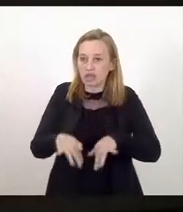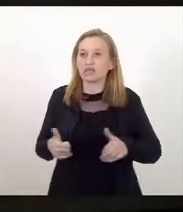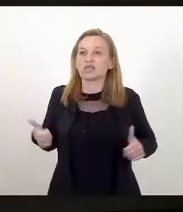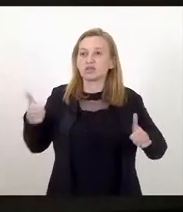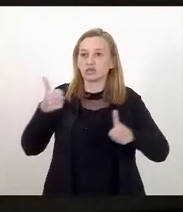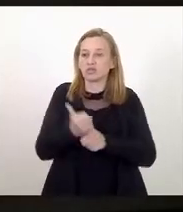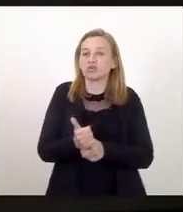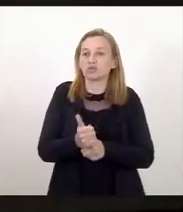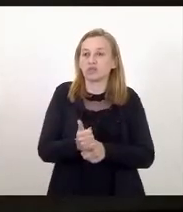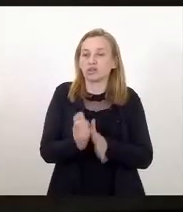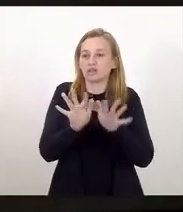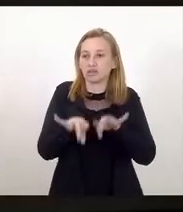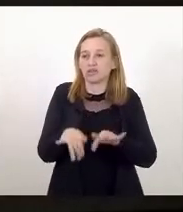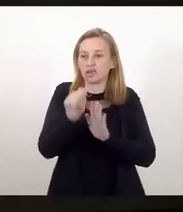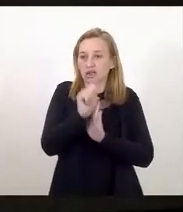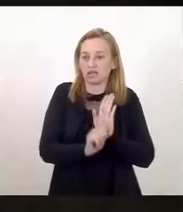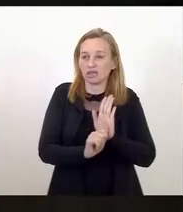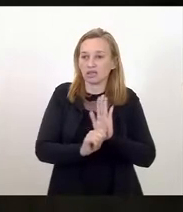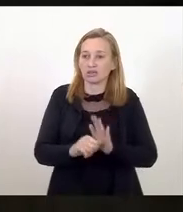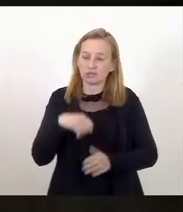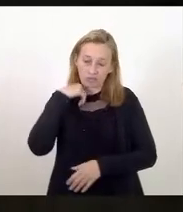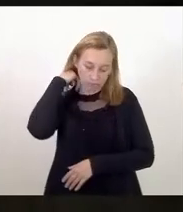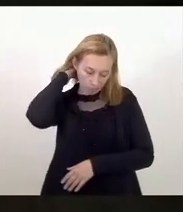substitutivo, pedindo forma final de redação.